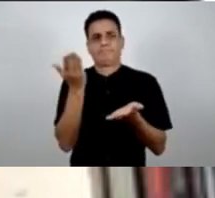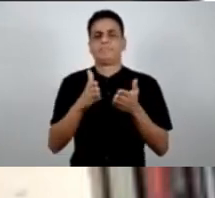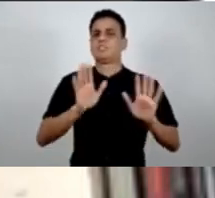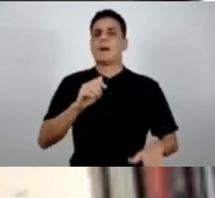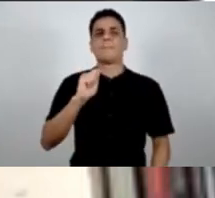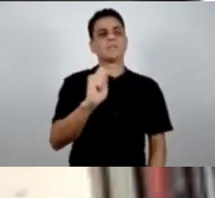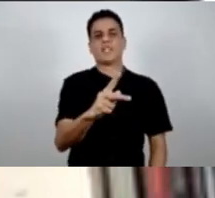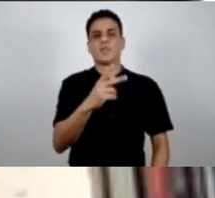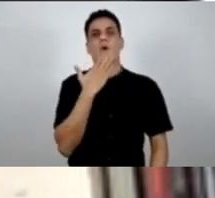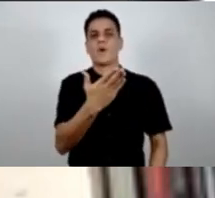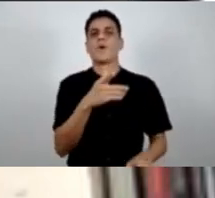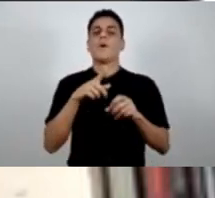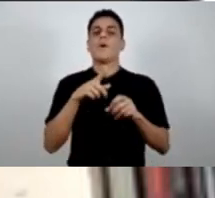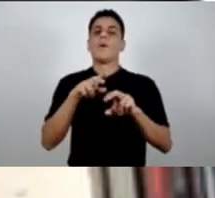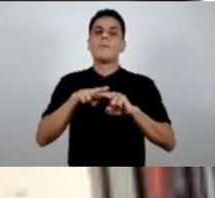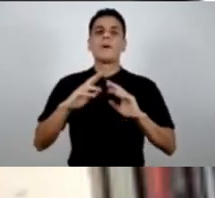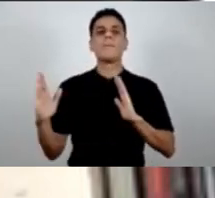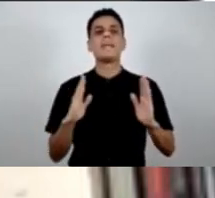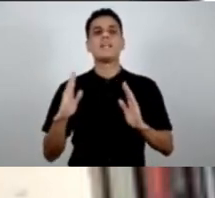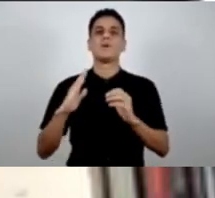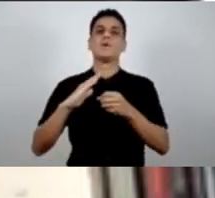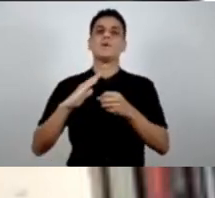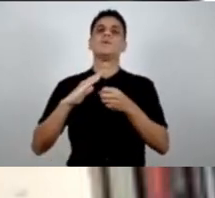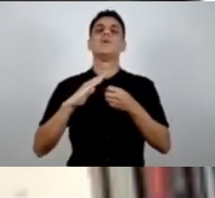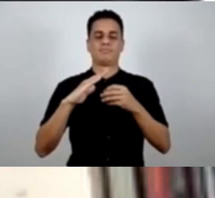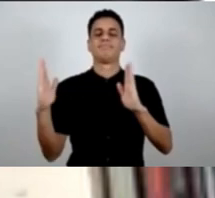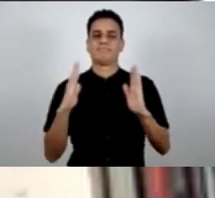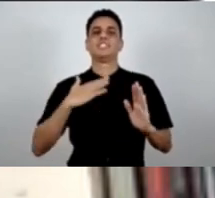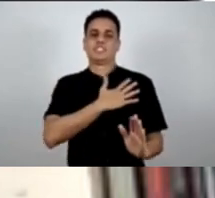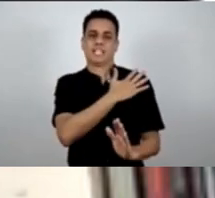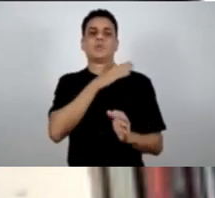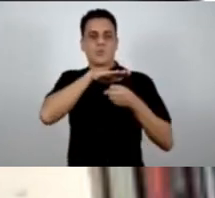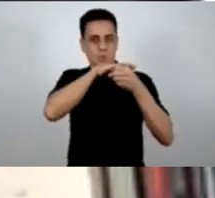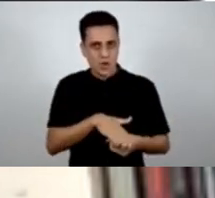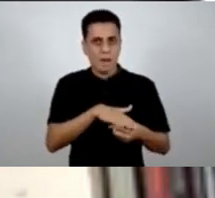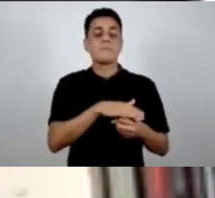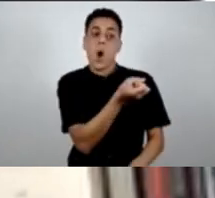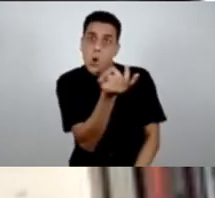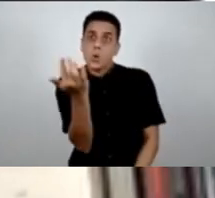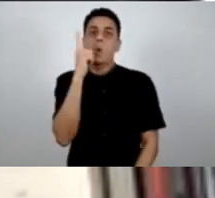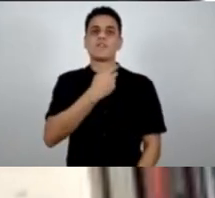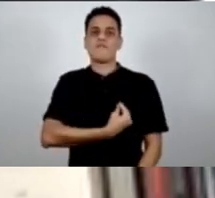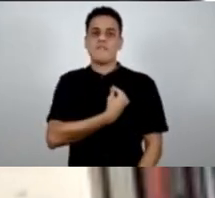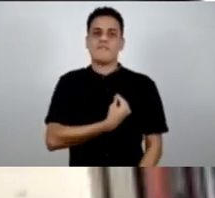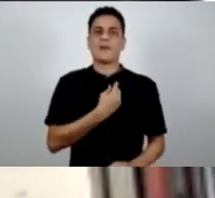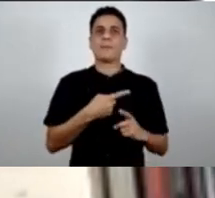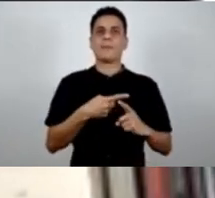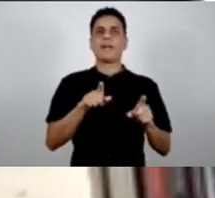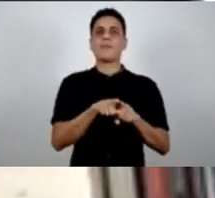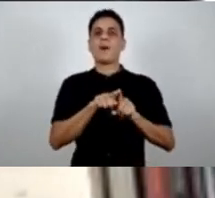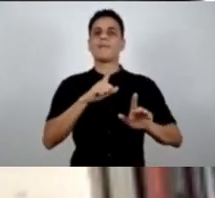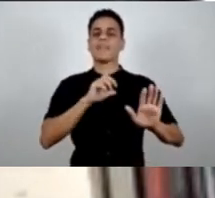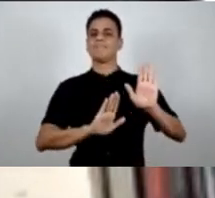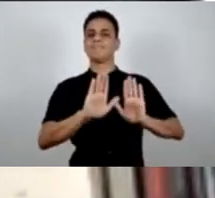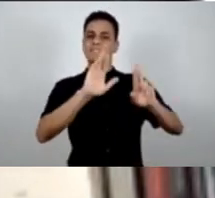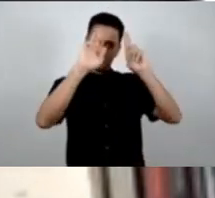aposentados compulsoriamente durante a ditadura, e muitos sobreviveram, enfim, porque há um certo esprit de corps, como se diz. Mas